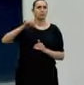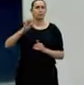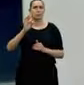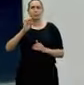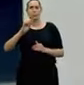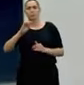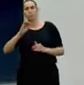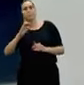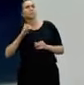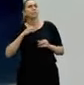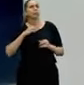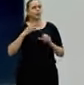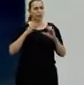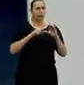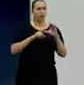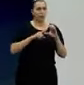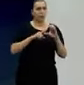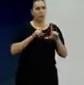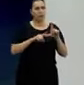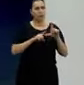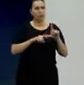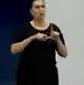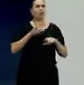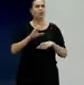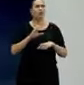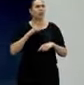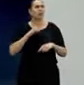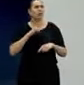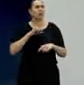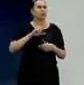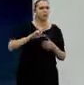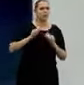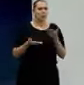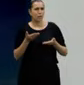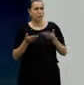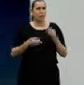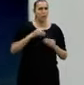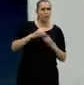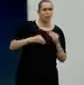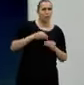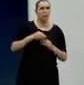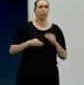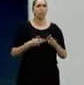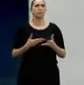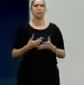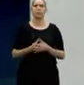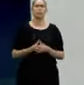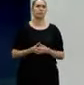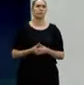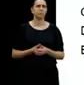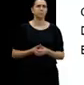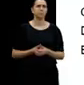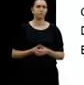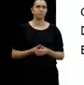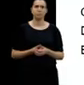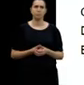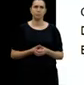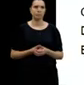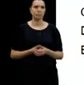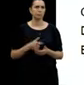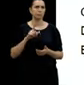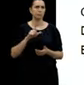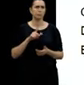está relacionado a esse transporte de substâncias líquidas, né? Esse equilíbrio de substâncias líquidas do exterior e interior da célula. Então,